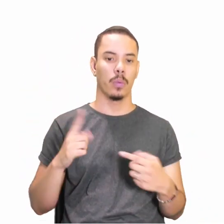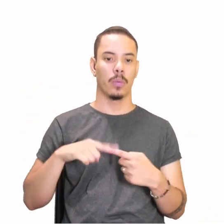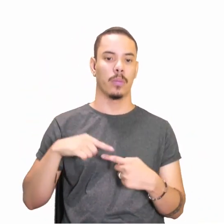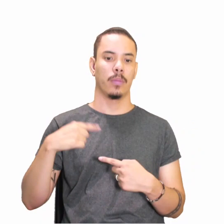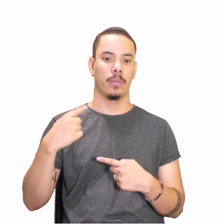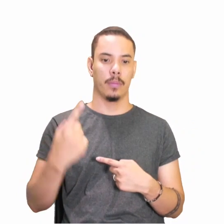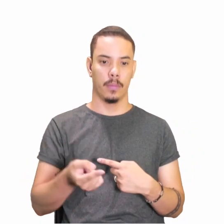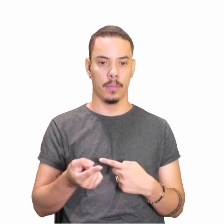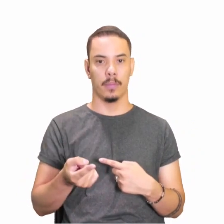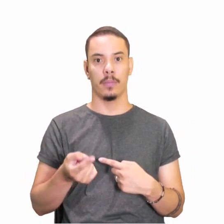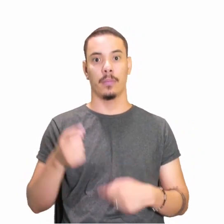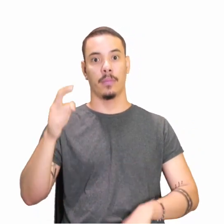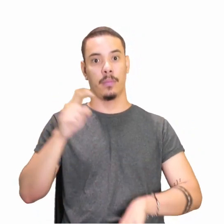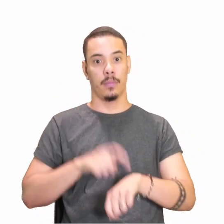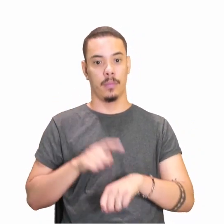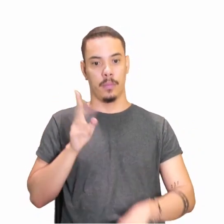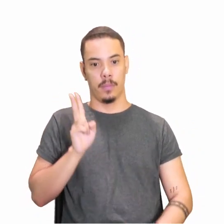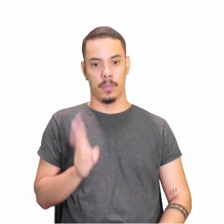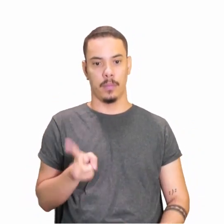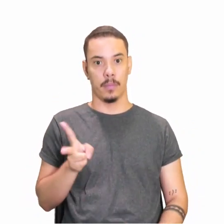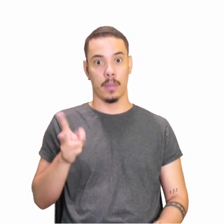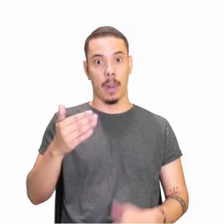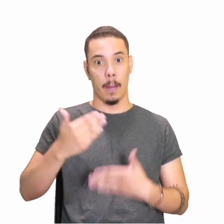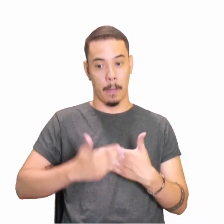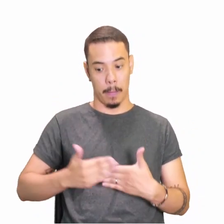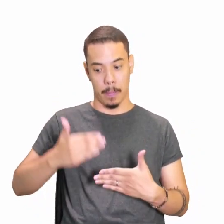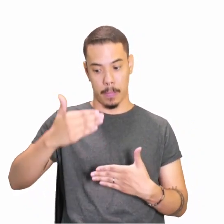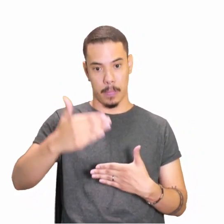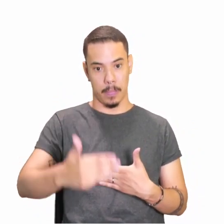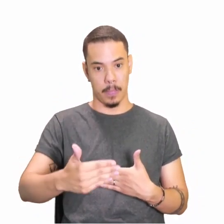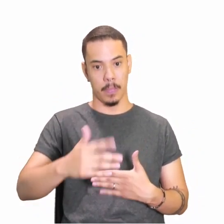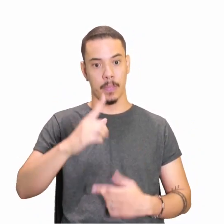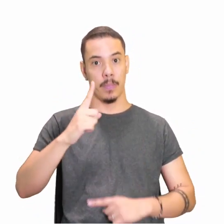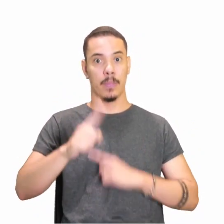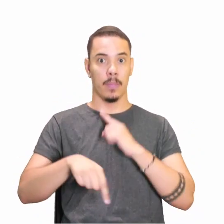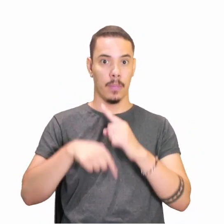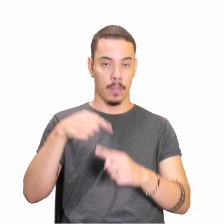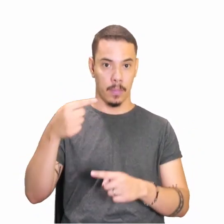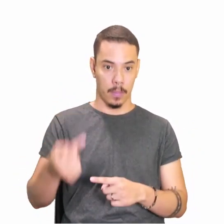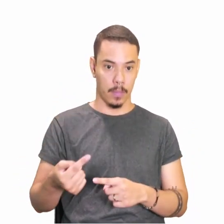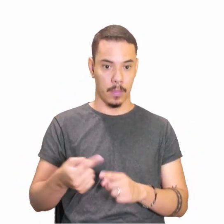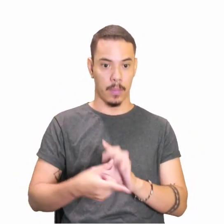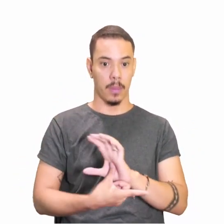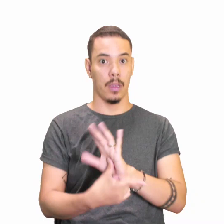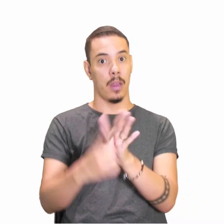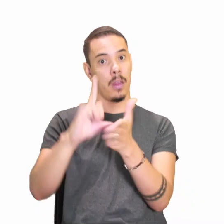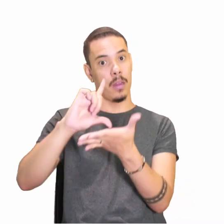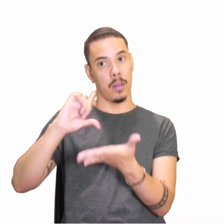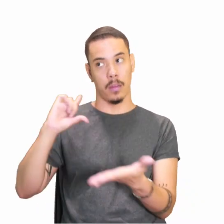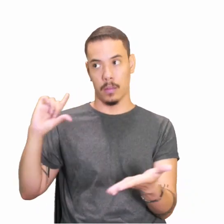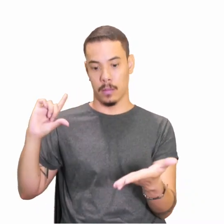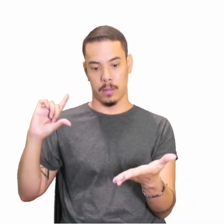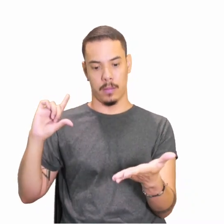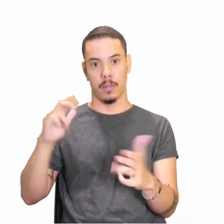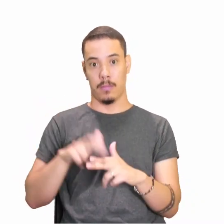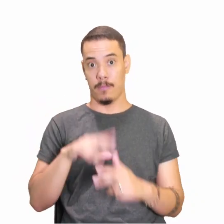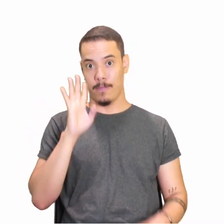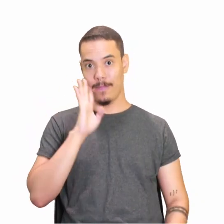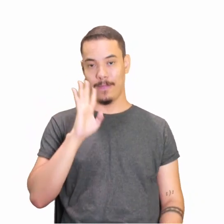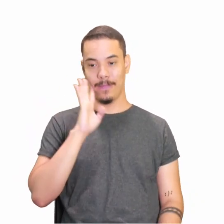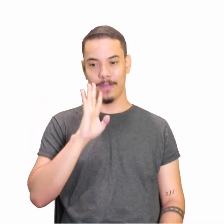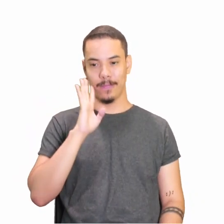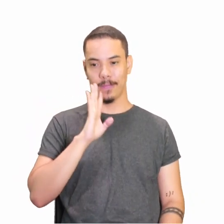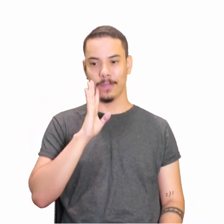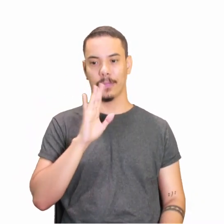seguida, nesse momento, a partir daí, depois de, antes de. Olha, legal,